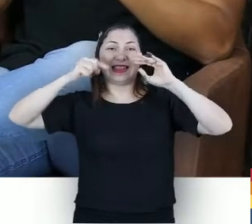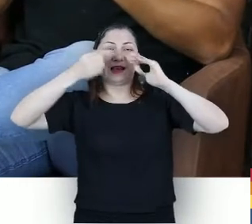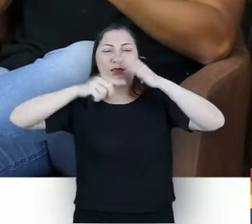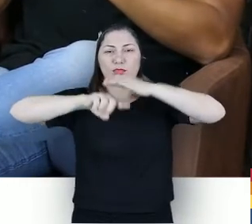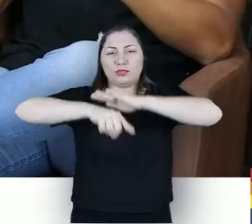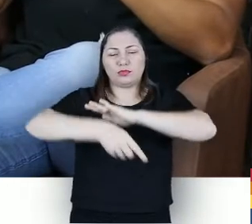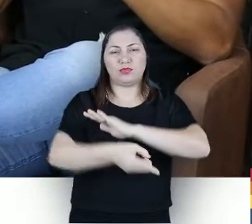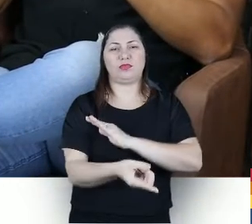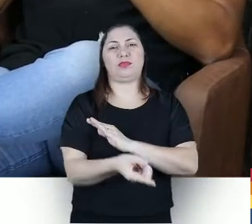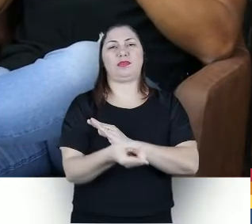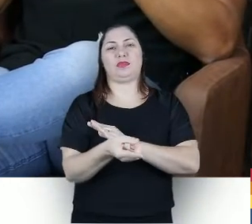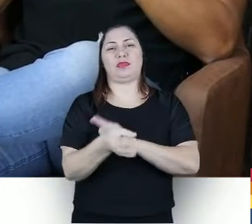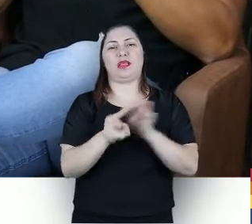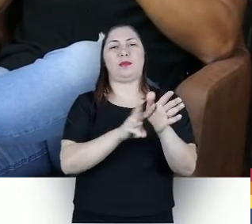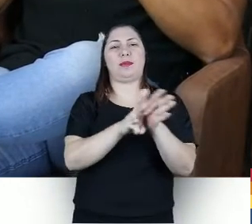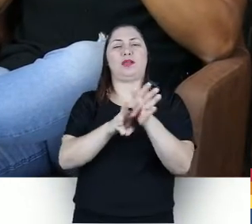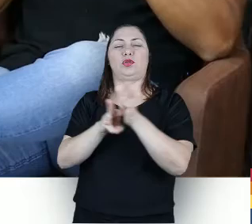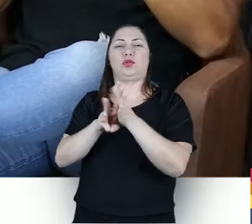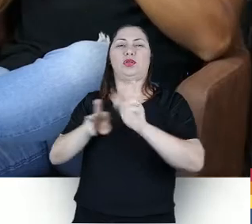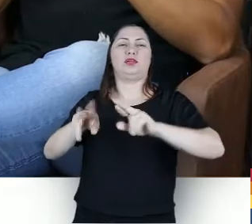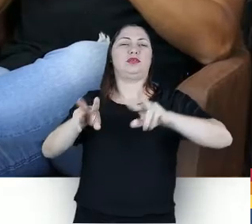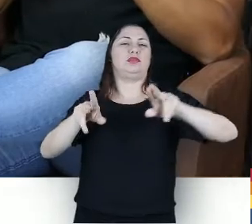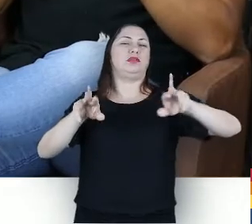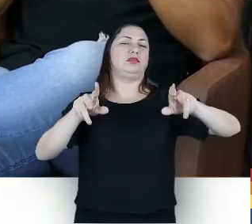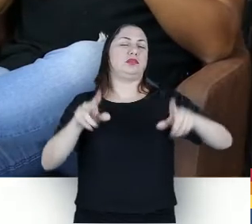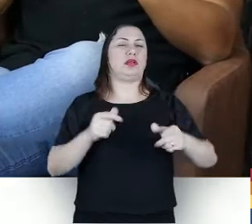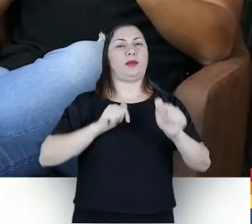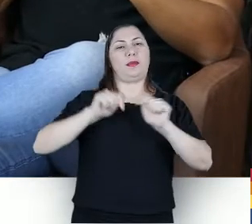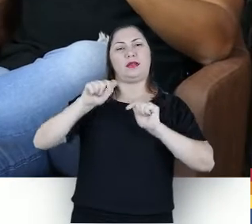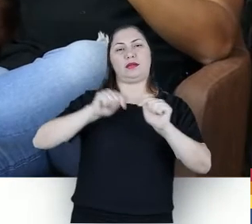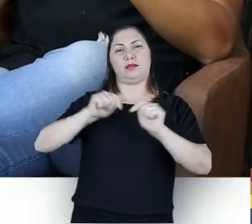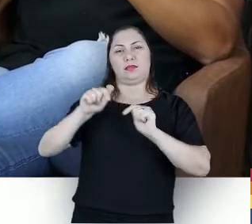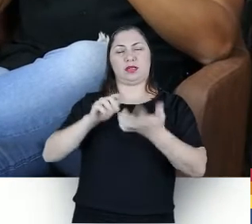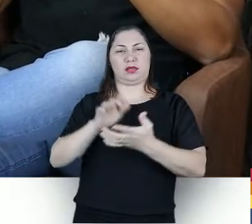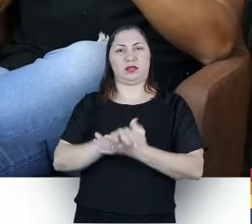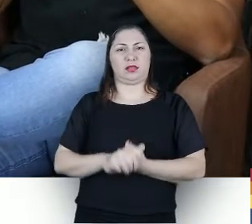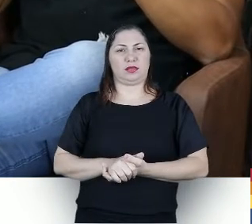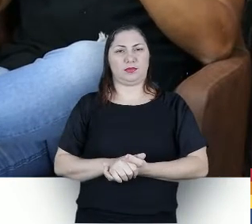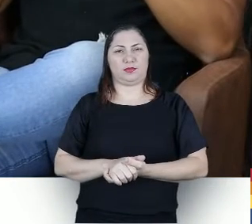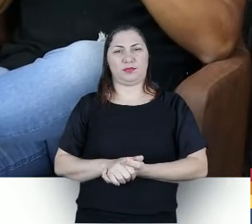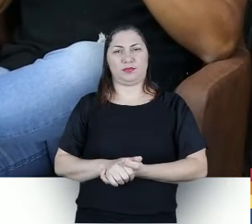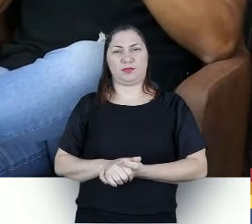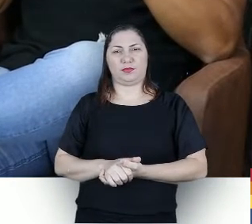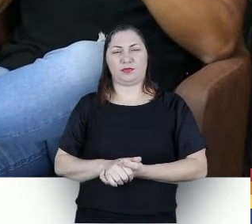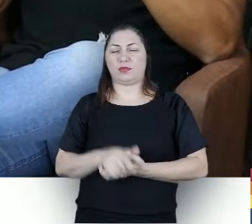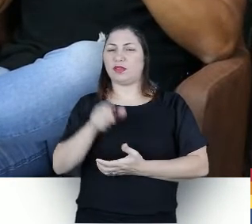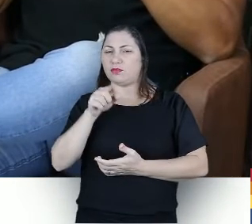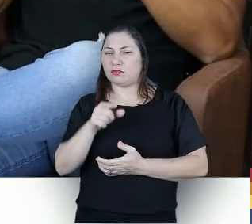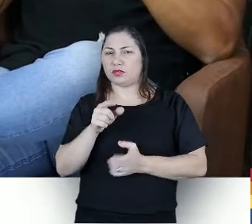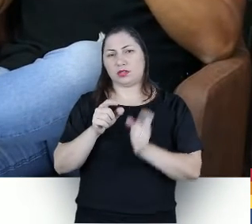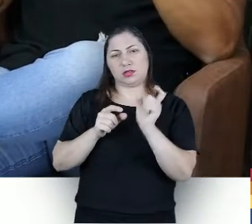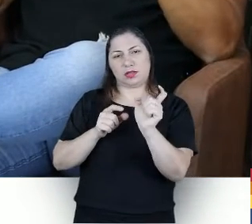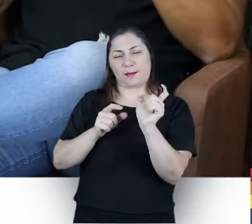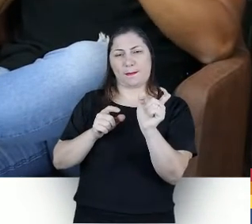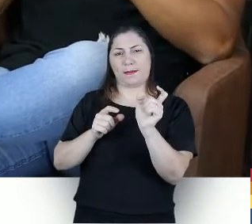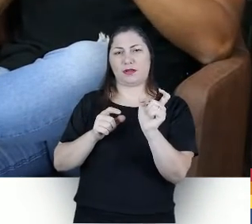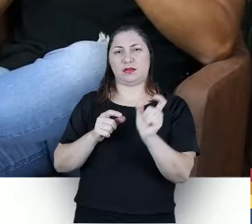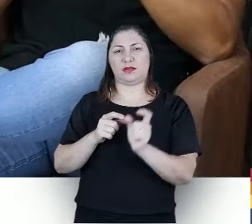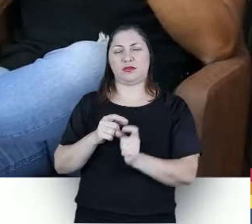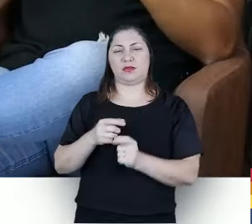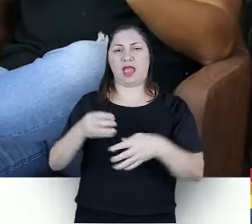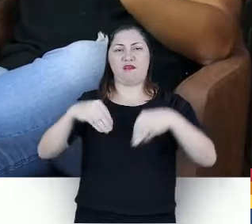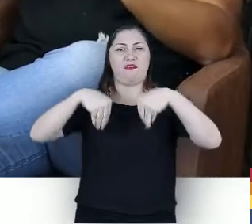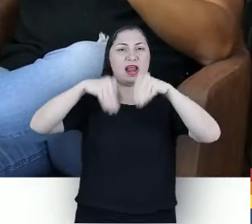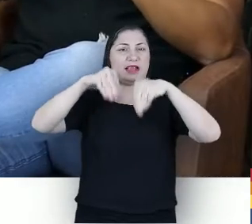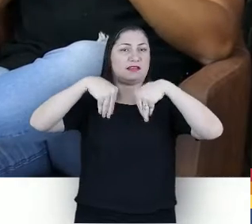isso. Eu tento hoje aproximar ao máximo a competência e a habilidade com o meu objeto de conhecimento e depois